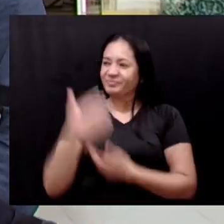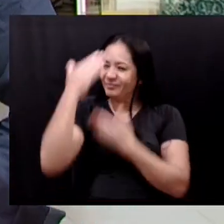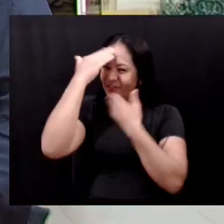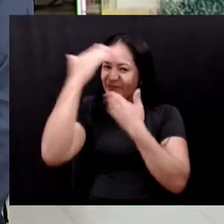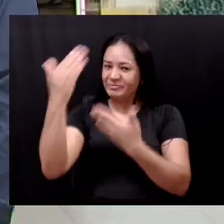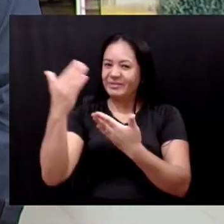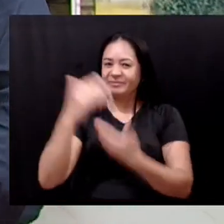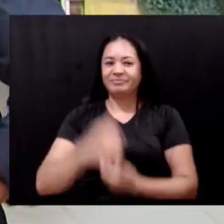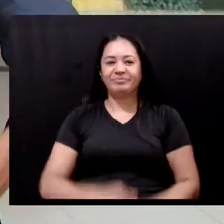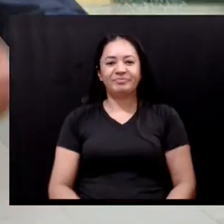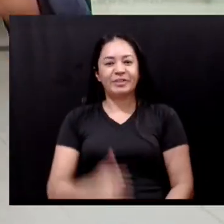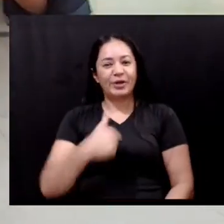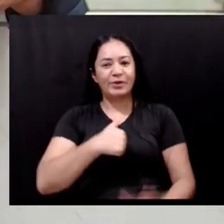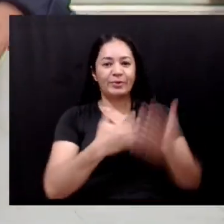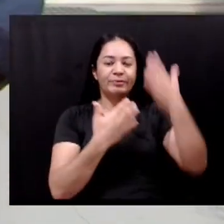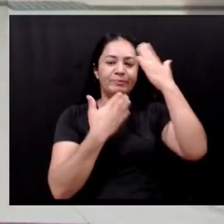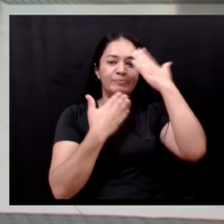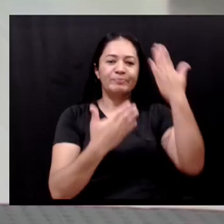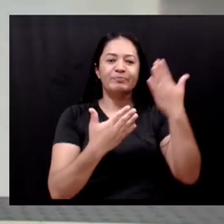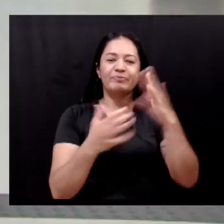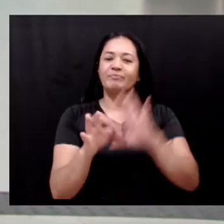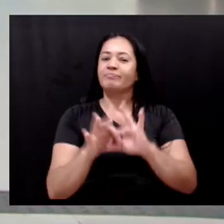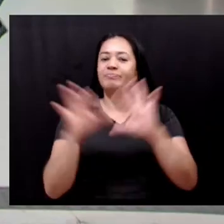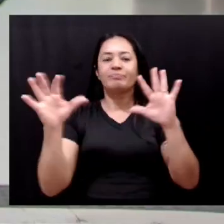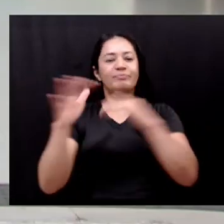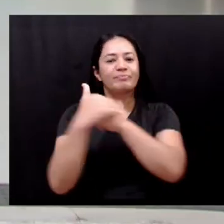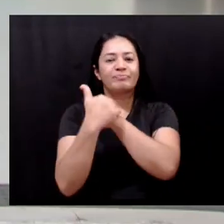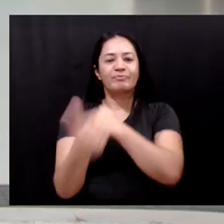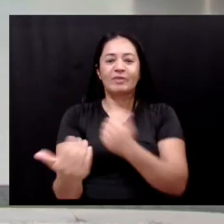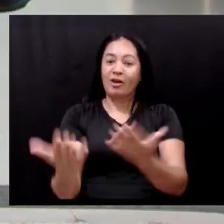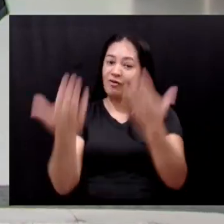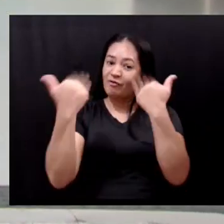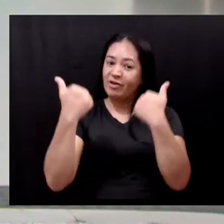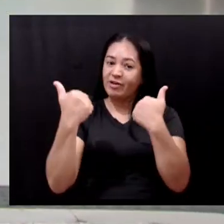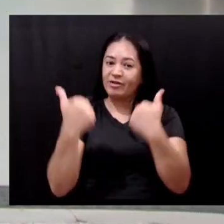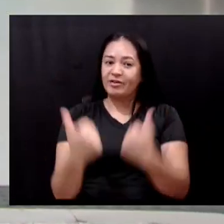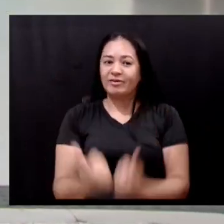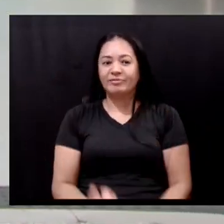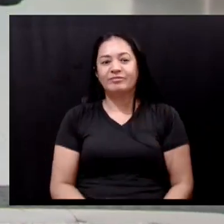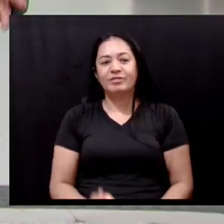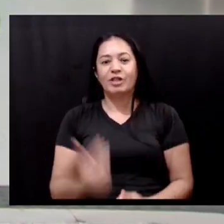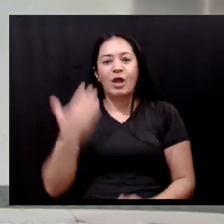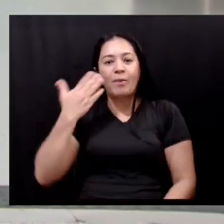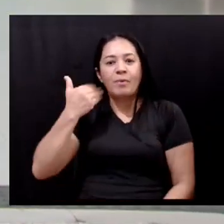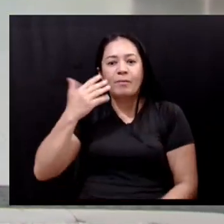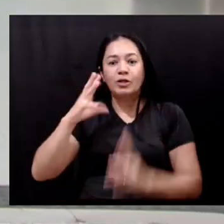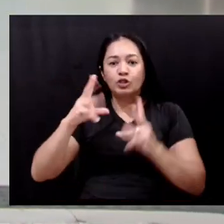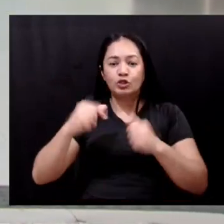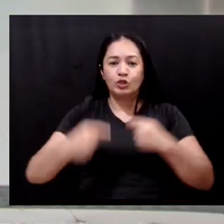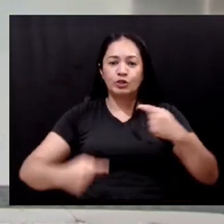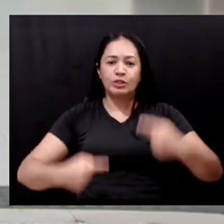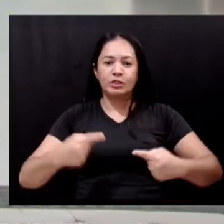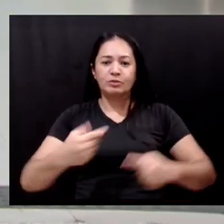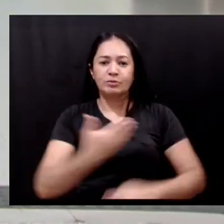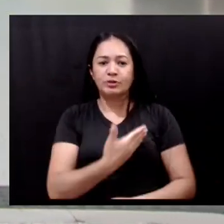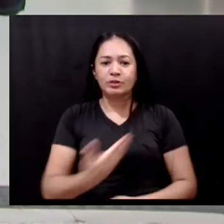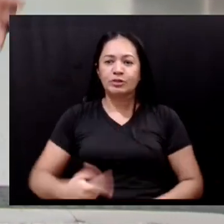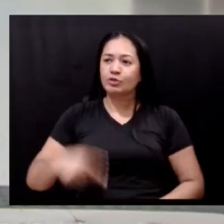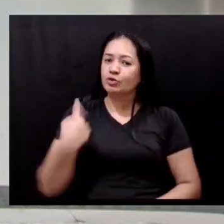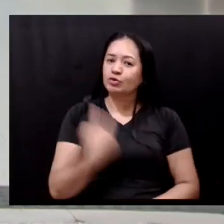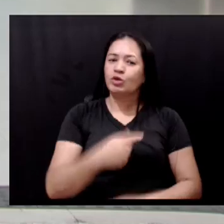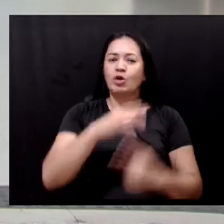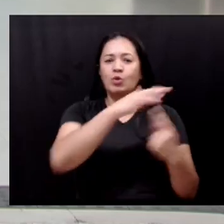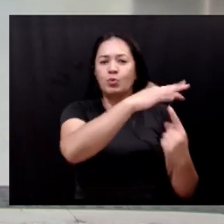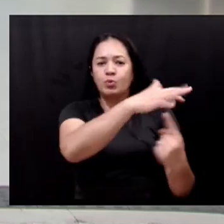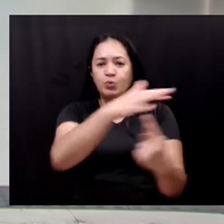que agradeço, estamos à disposição. E venham curtir todas as políticas públicas, os nossos parques,